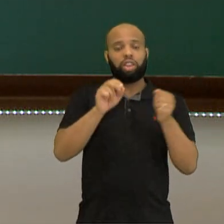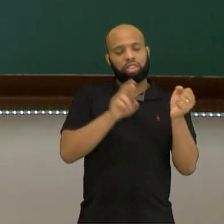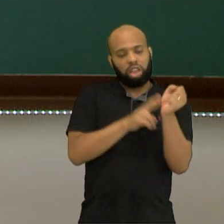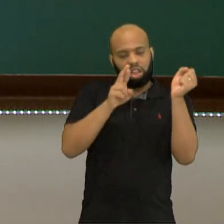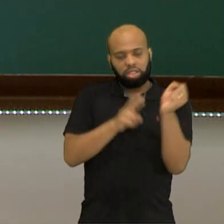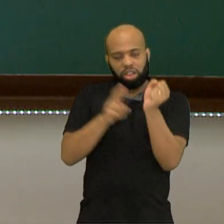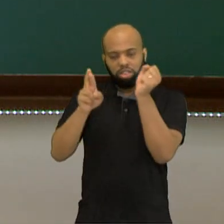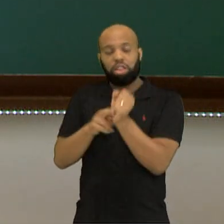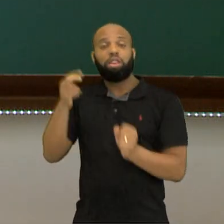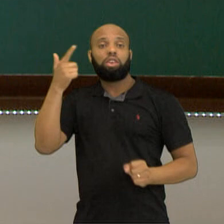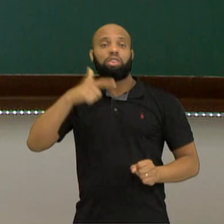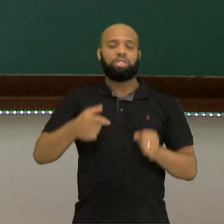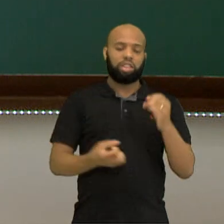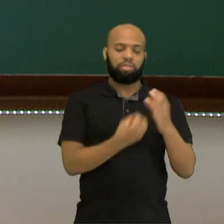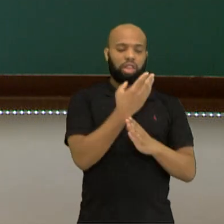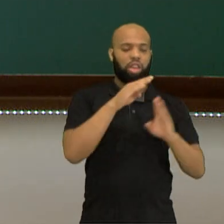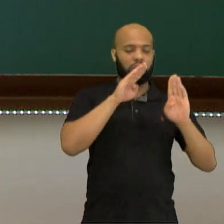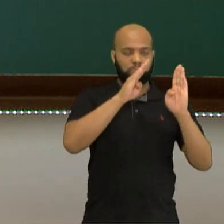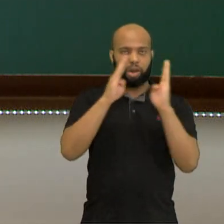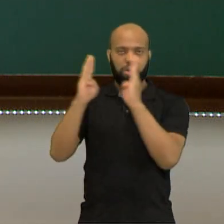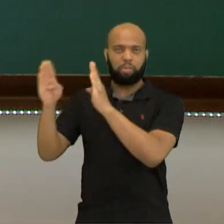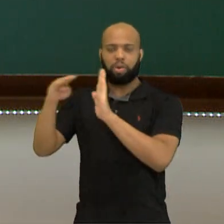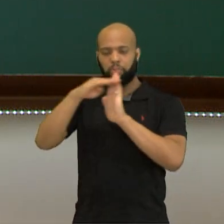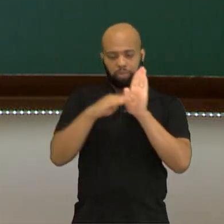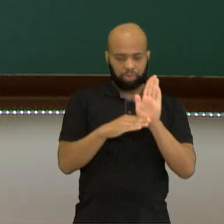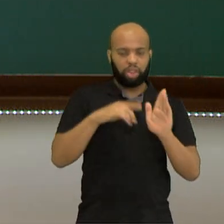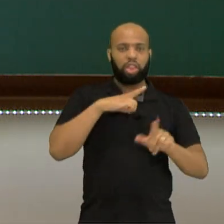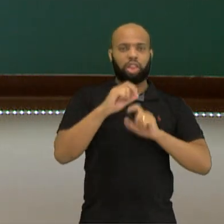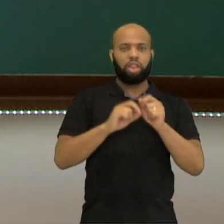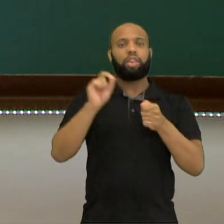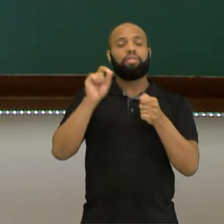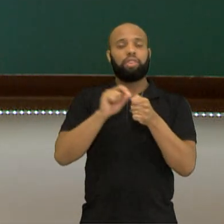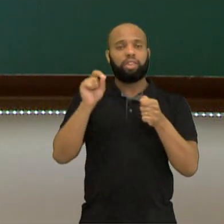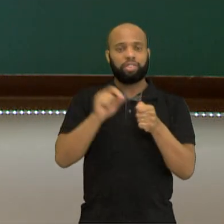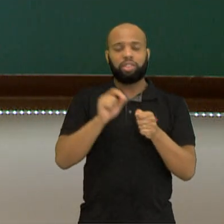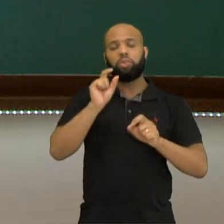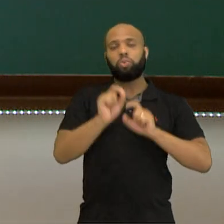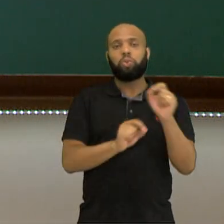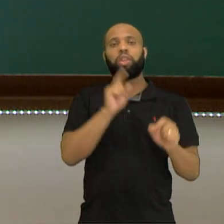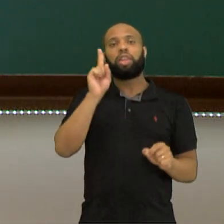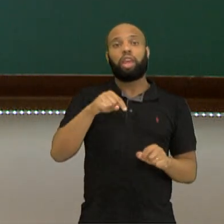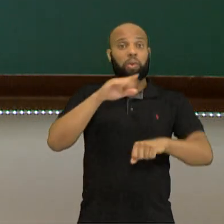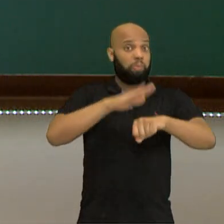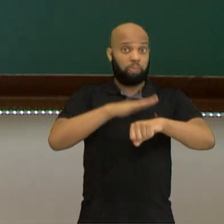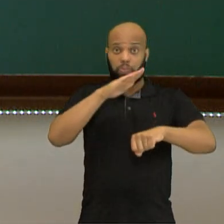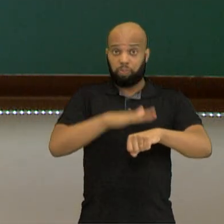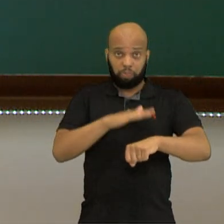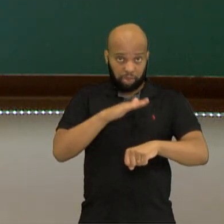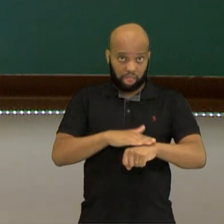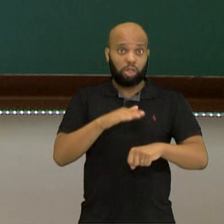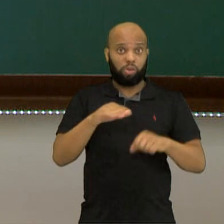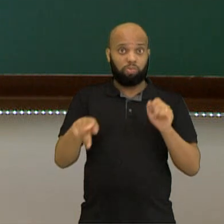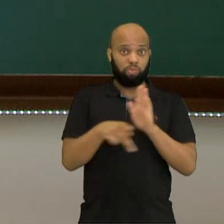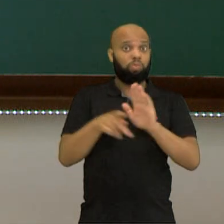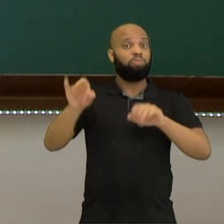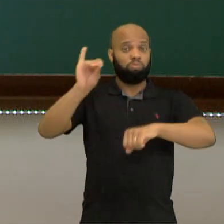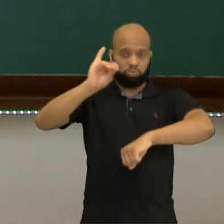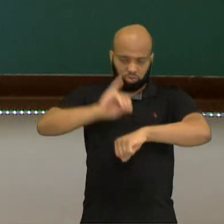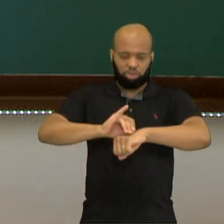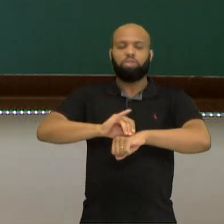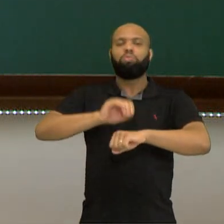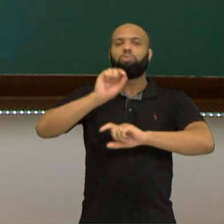você pode criar uma sequência musicada, aonde você está estabelecendo ali naquele momento que aqueles objetos